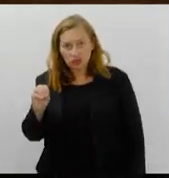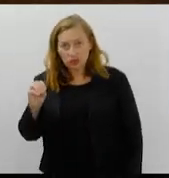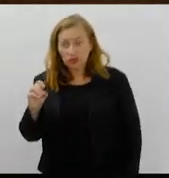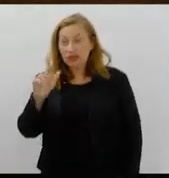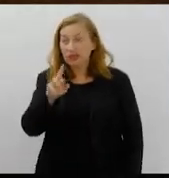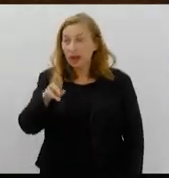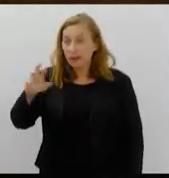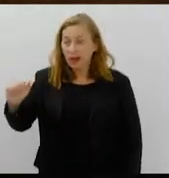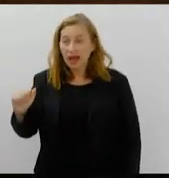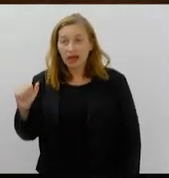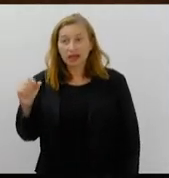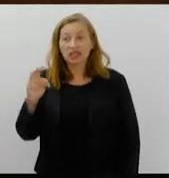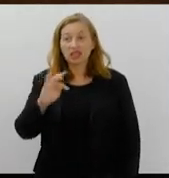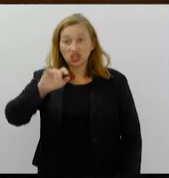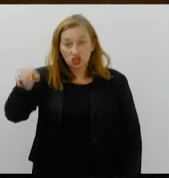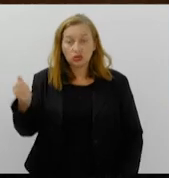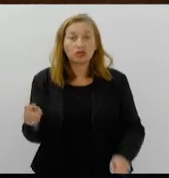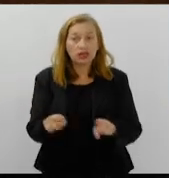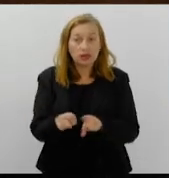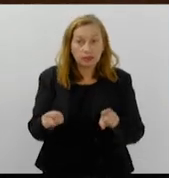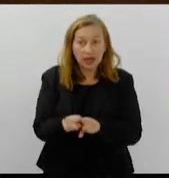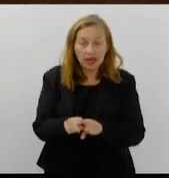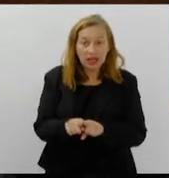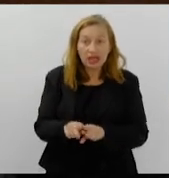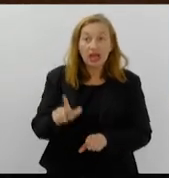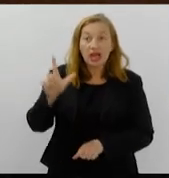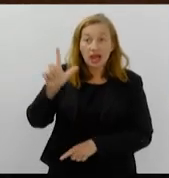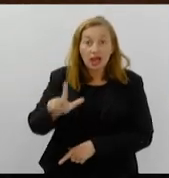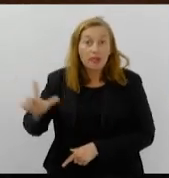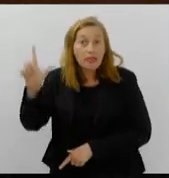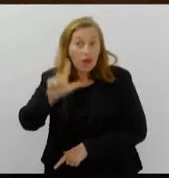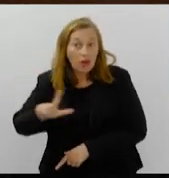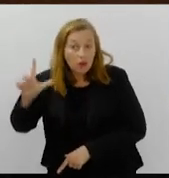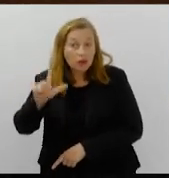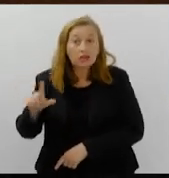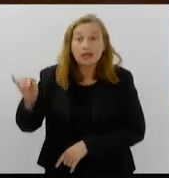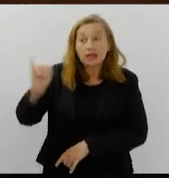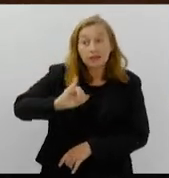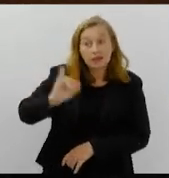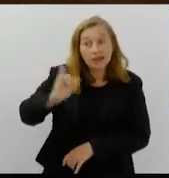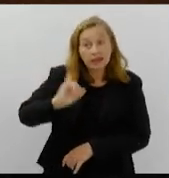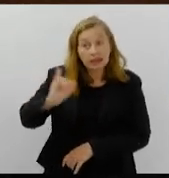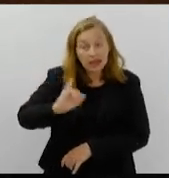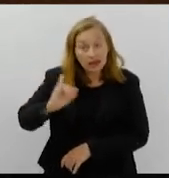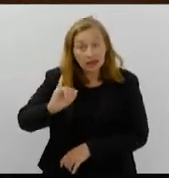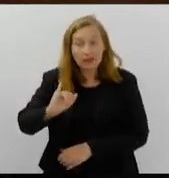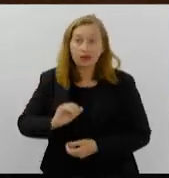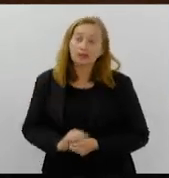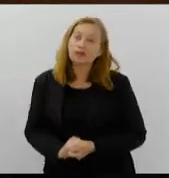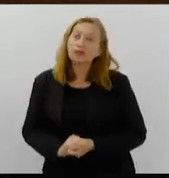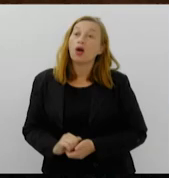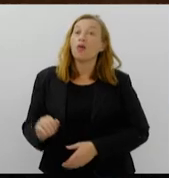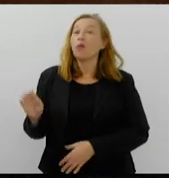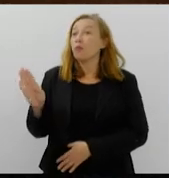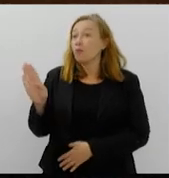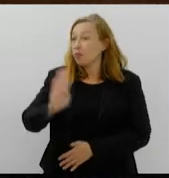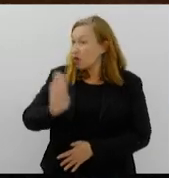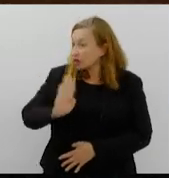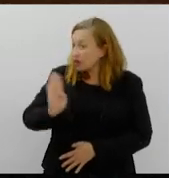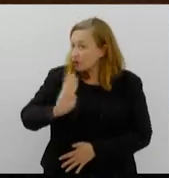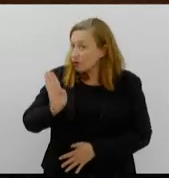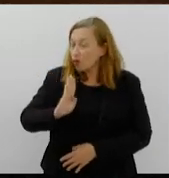o Complexo do Leblon, o Complexo de Ipanema, o Complexo de Botafogo,